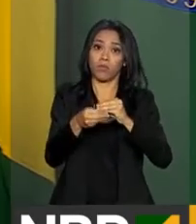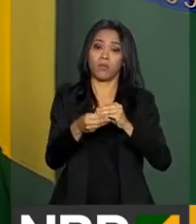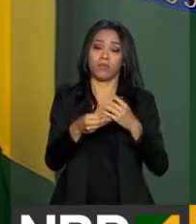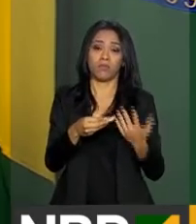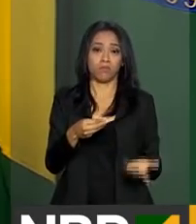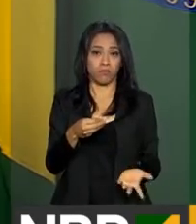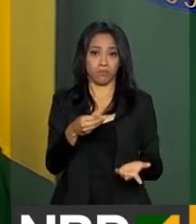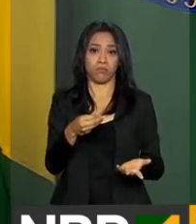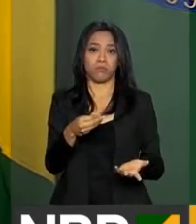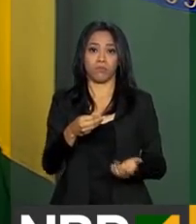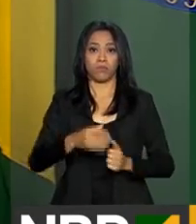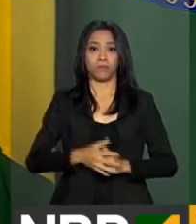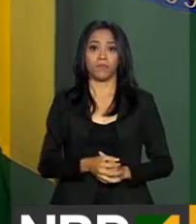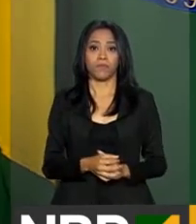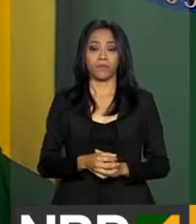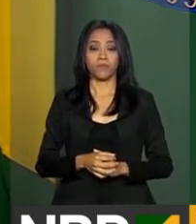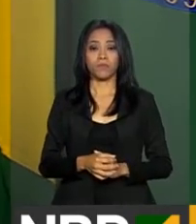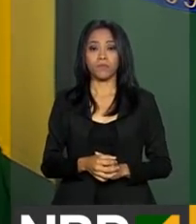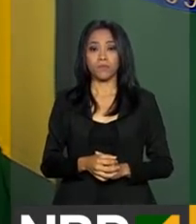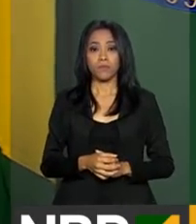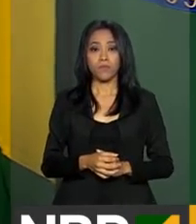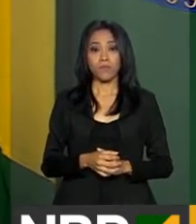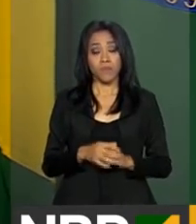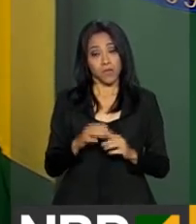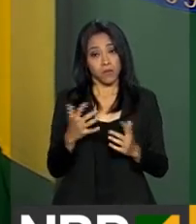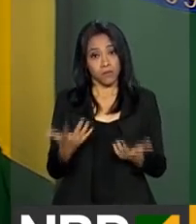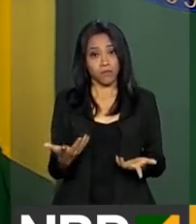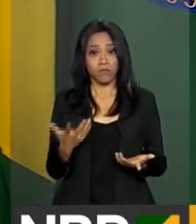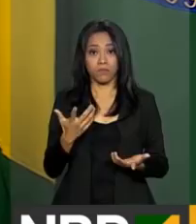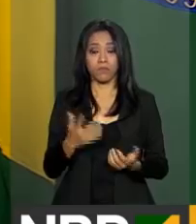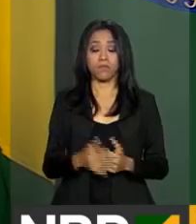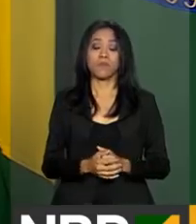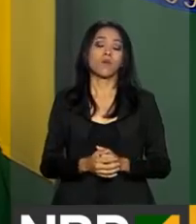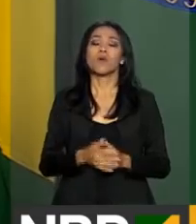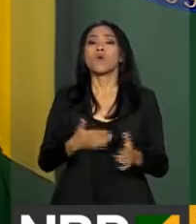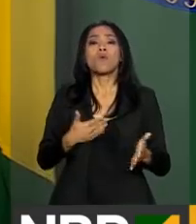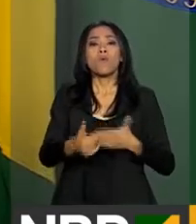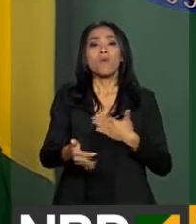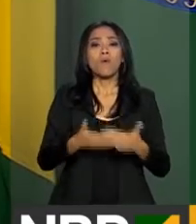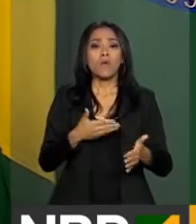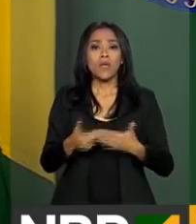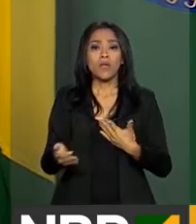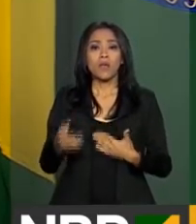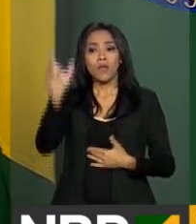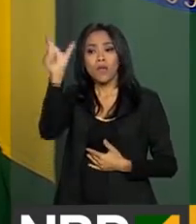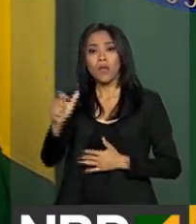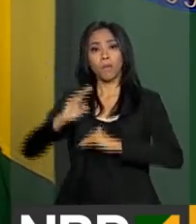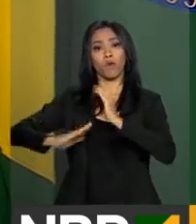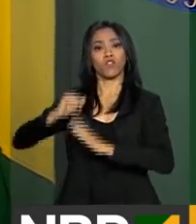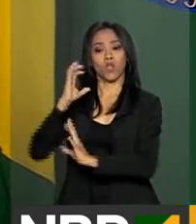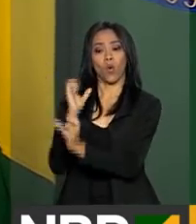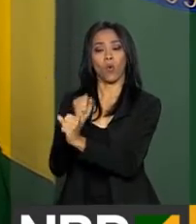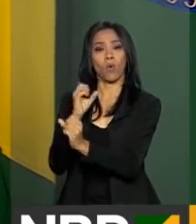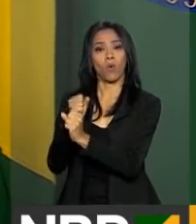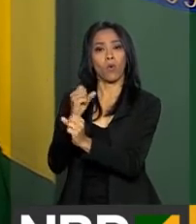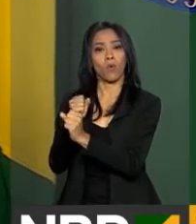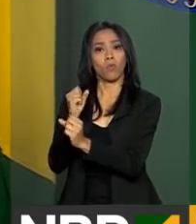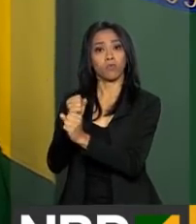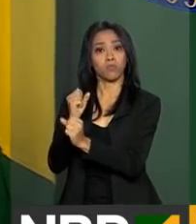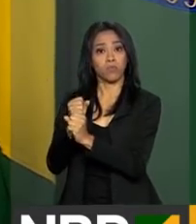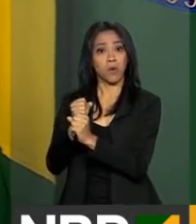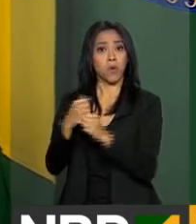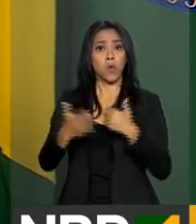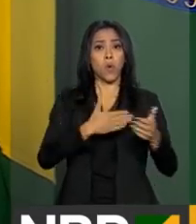há aliás qualquer computador qualquer pessoa de